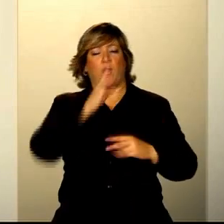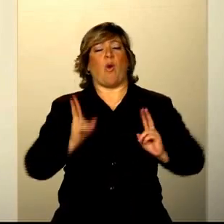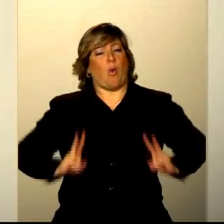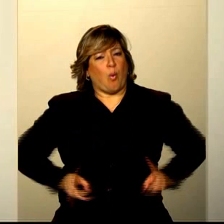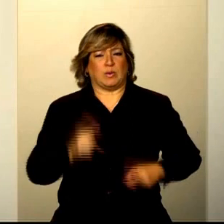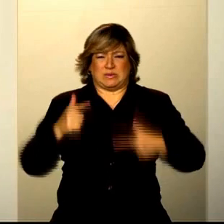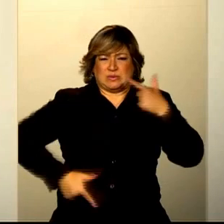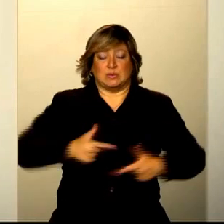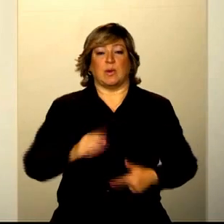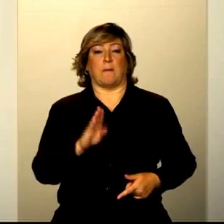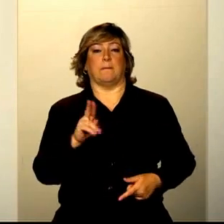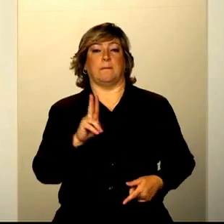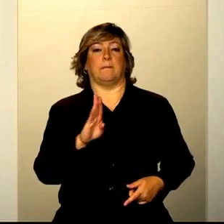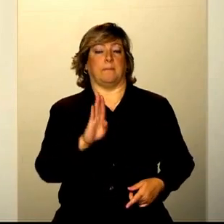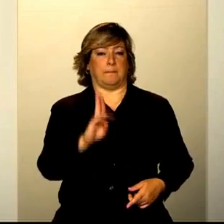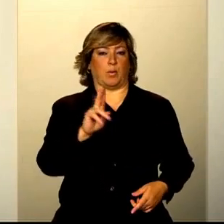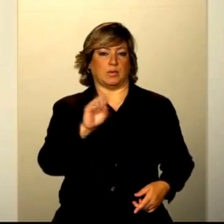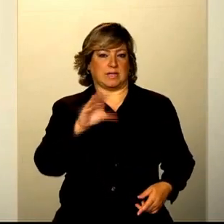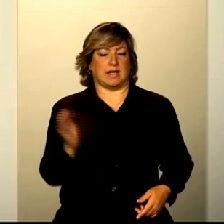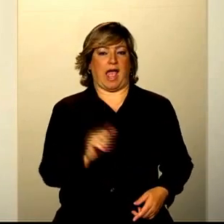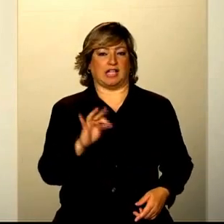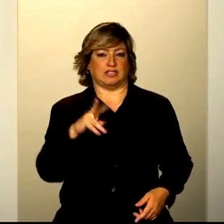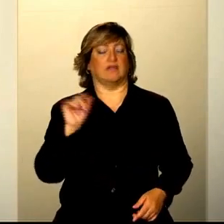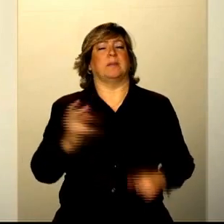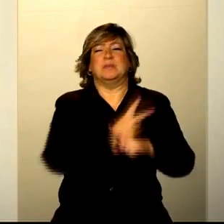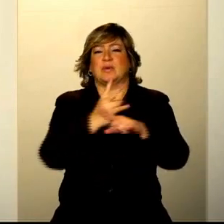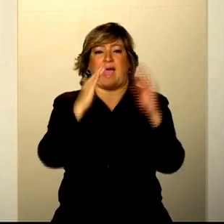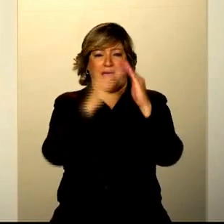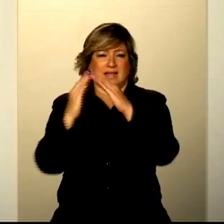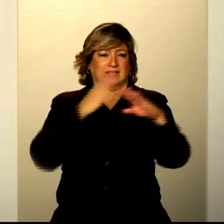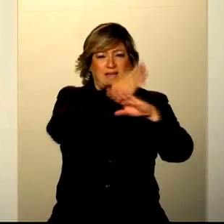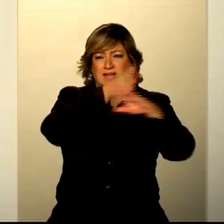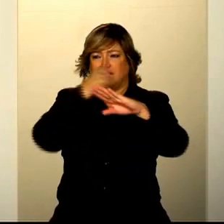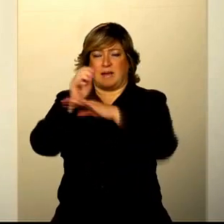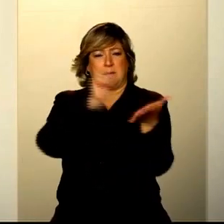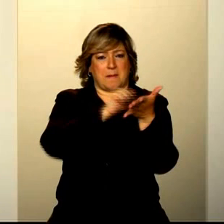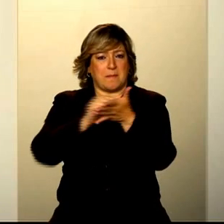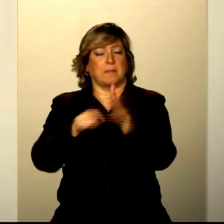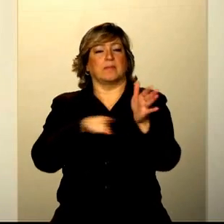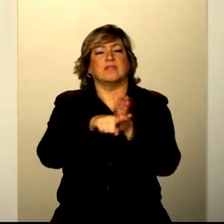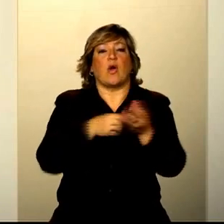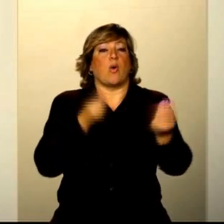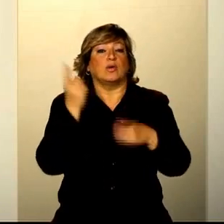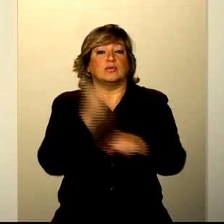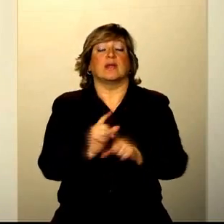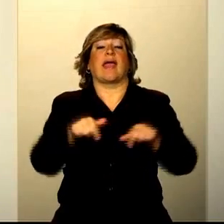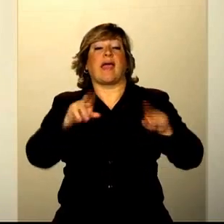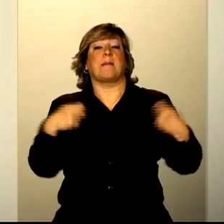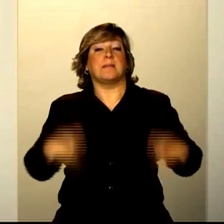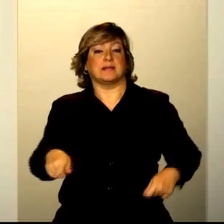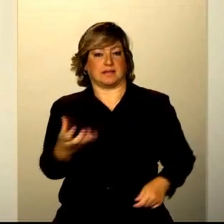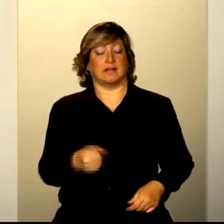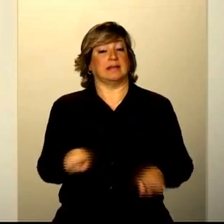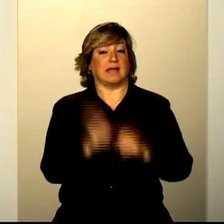empenhando na busca ativa em procurar quem precisa receber o bolsa família E também que garantam que o